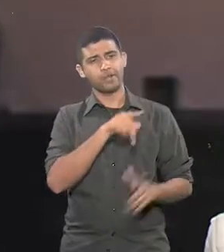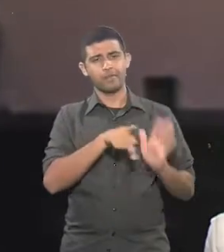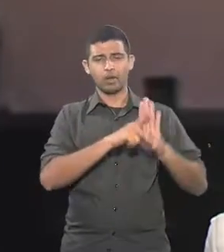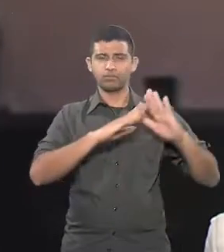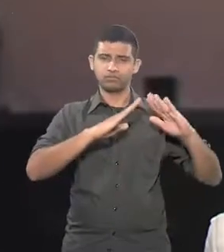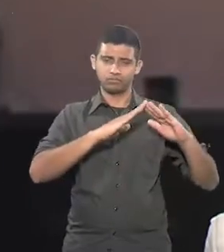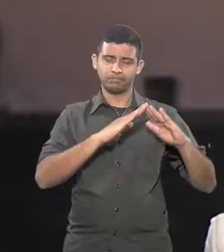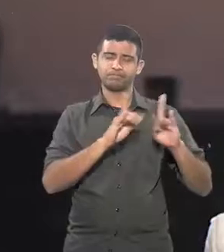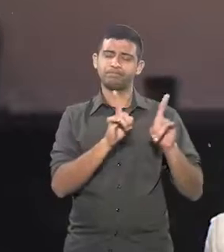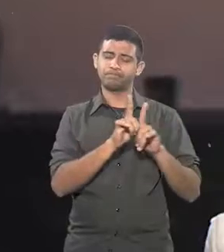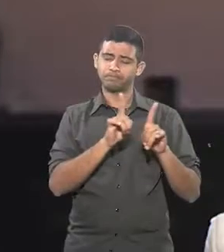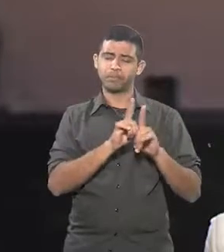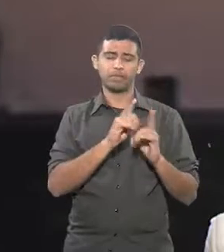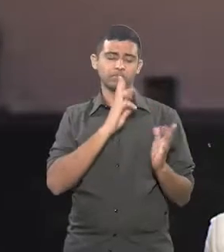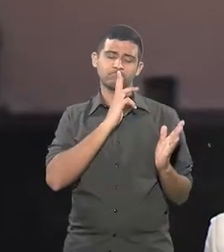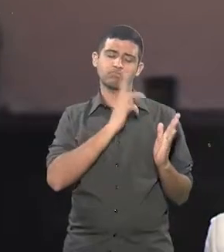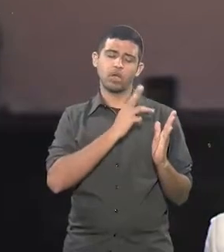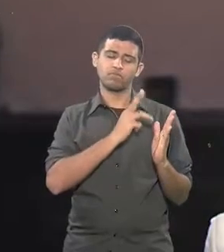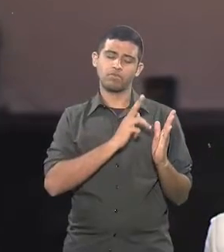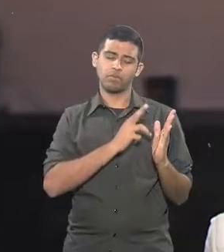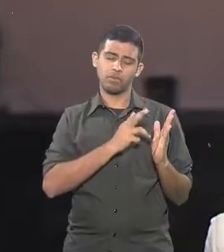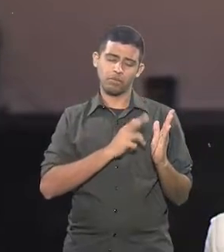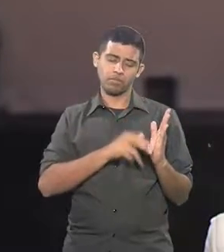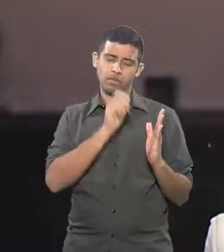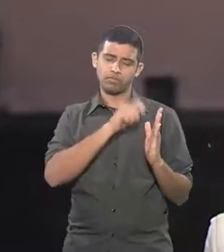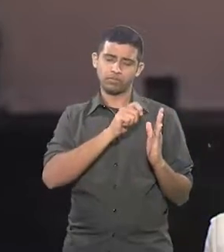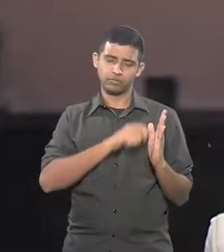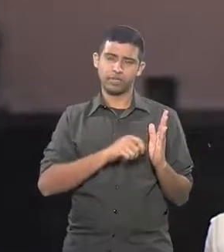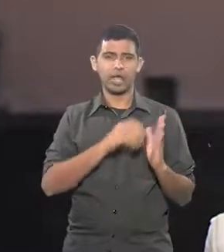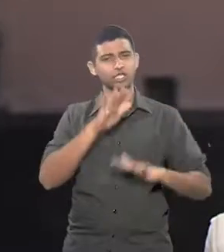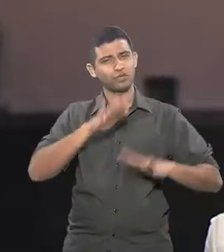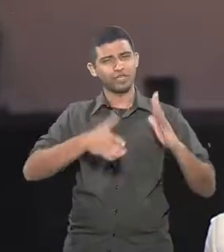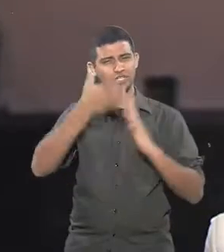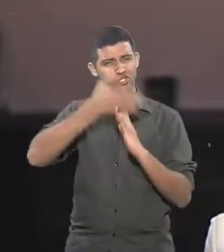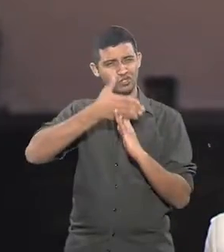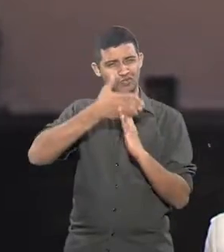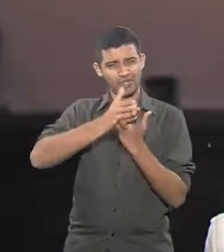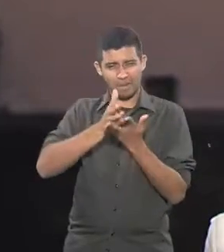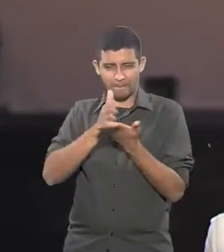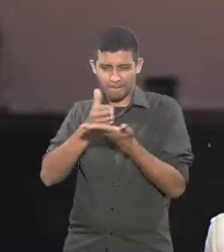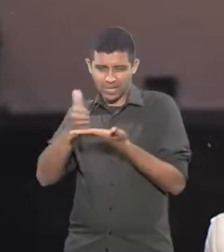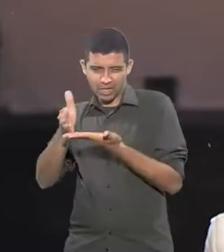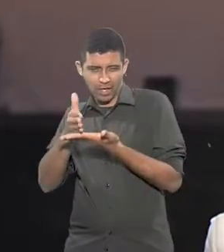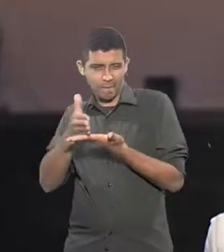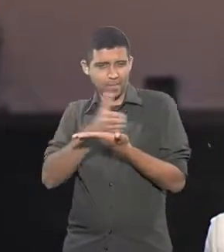homens do domicílio que também preenchem o questionário, dividem, né?